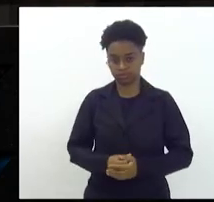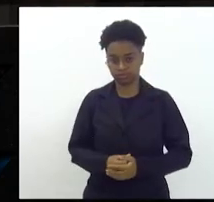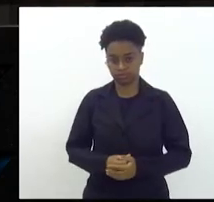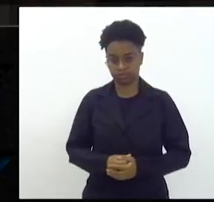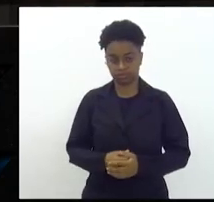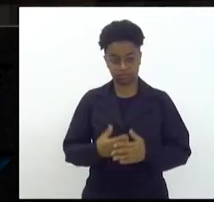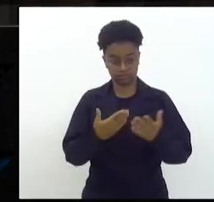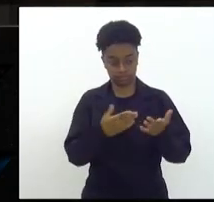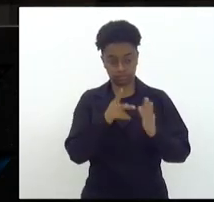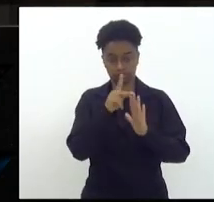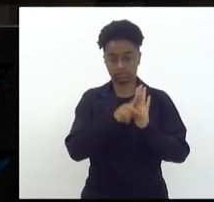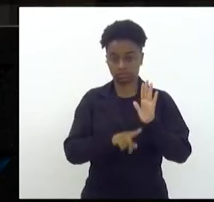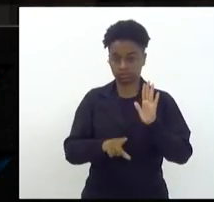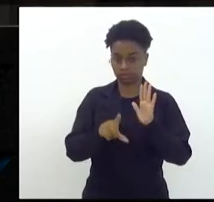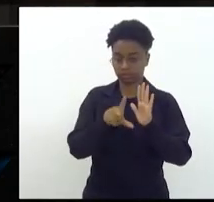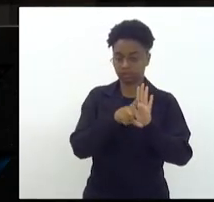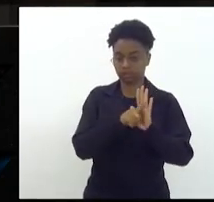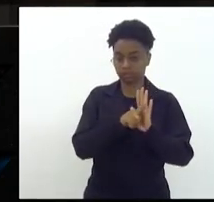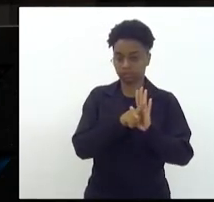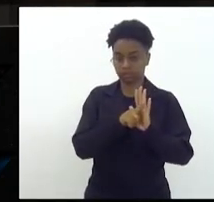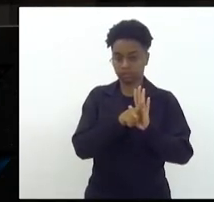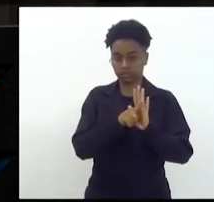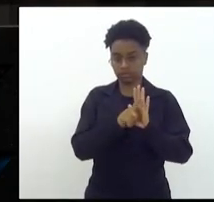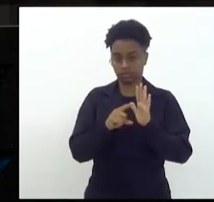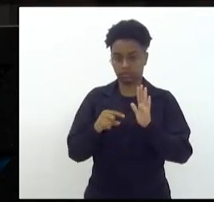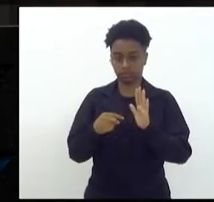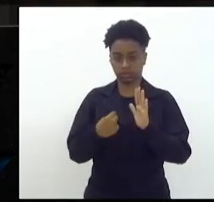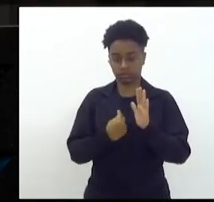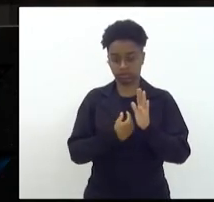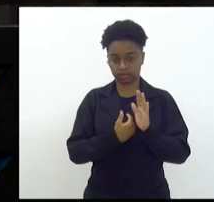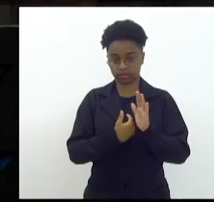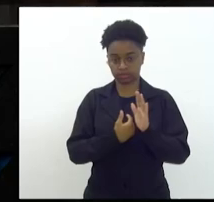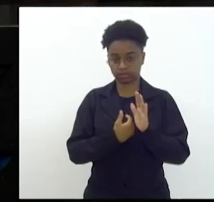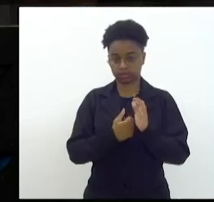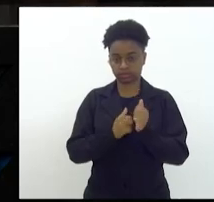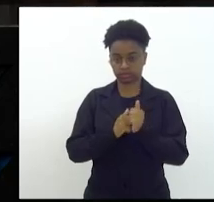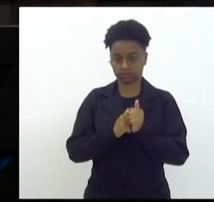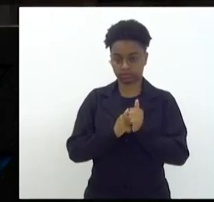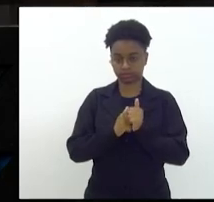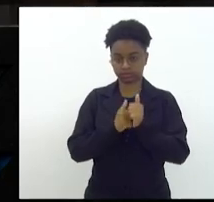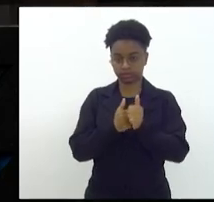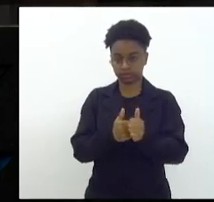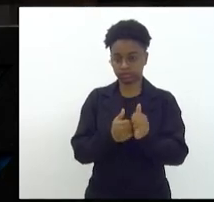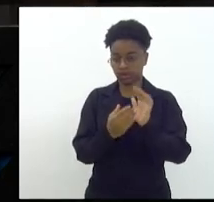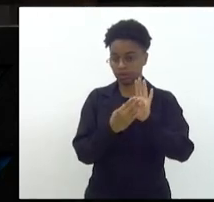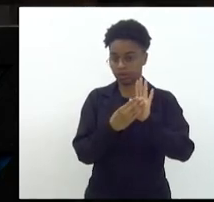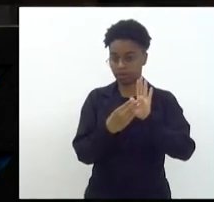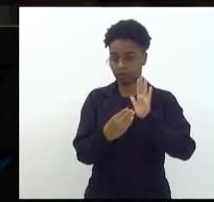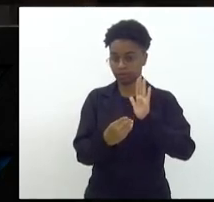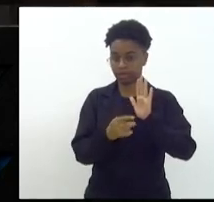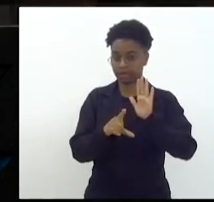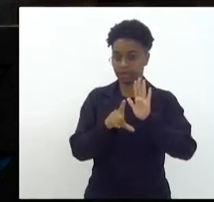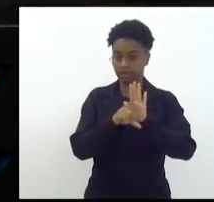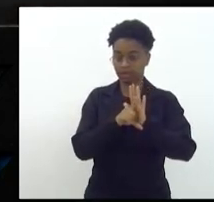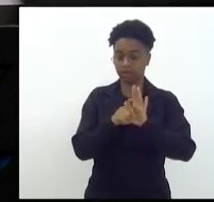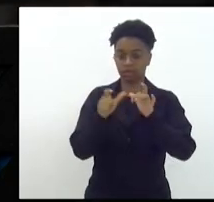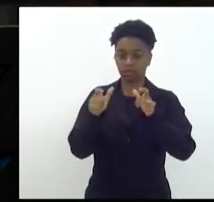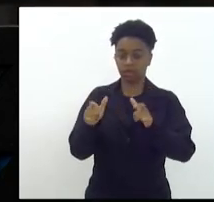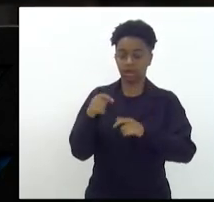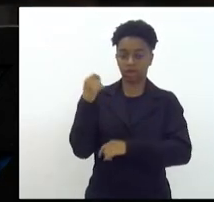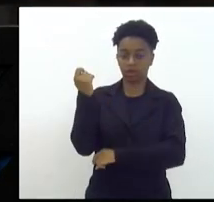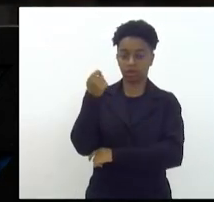esse projeto foi inspirado Deputado Jari ecossocialista numa lei do Rio Grande do